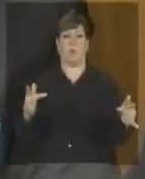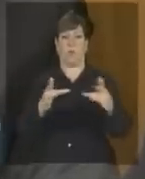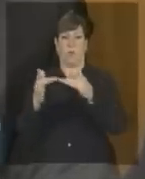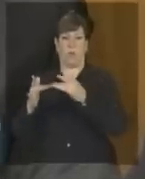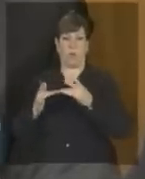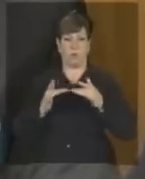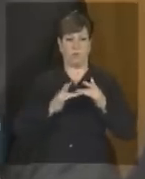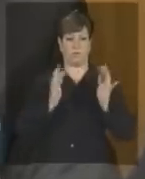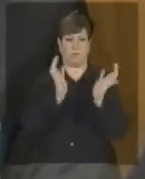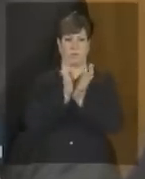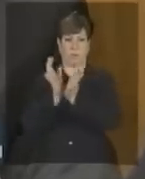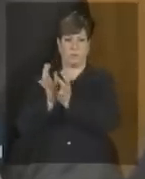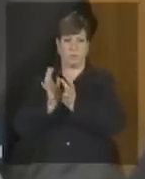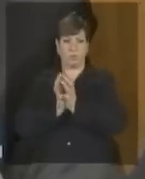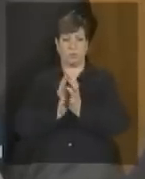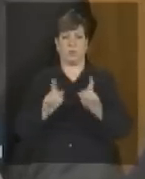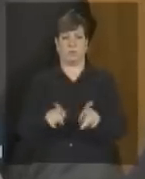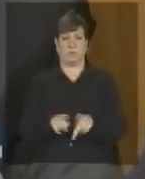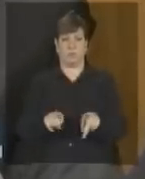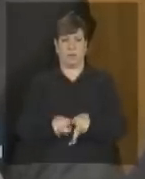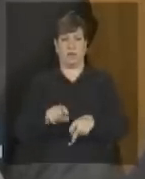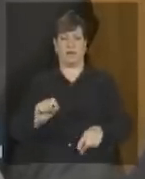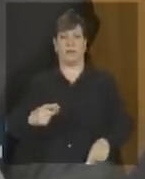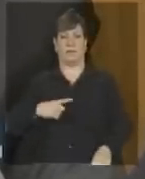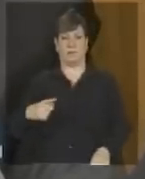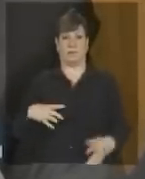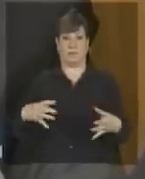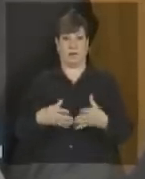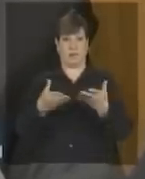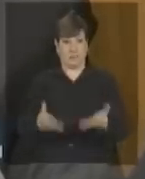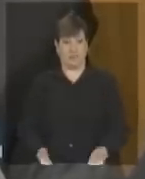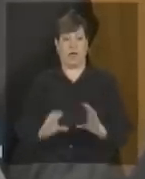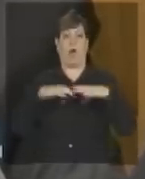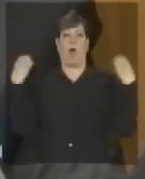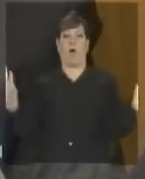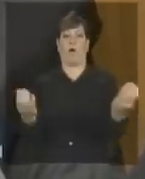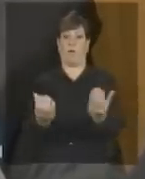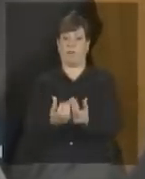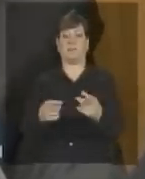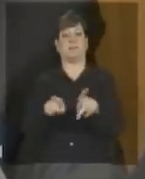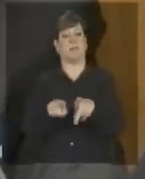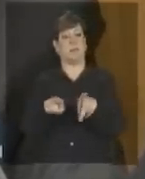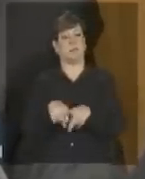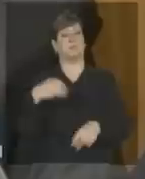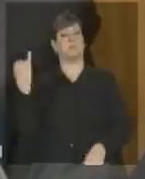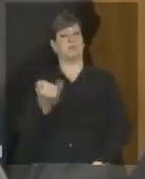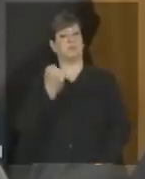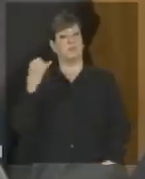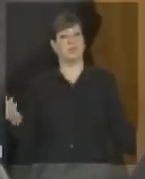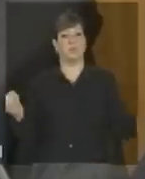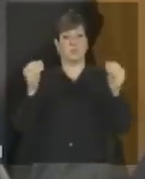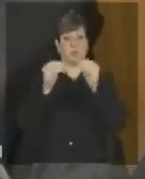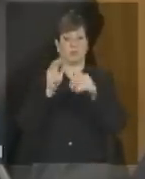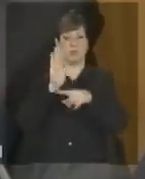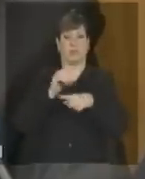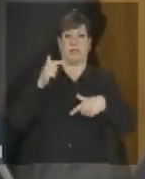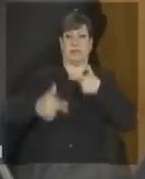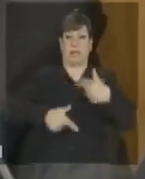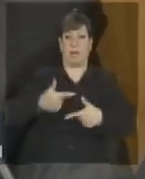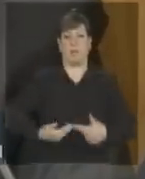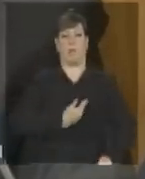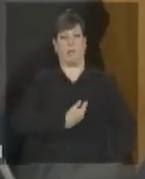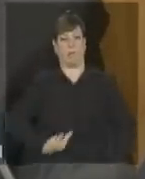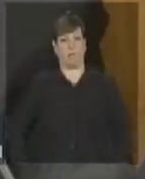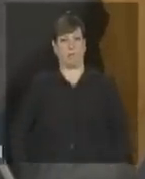os agentes de mudança. Então, é nesse sentido que a conferência vem também a somar as iniciativas do poder